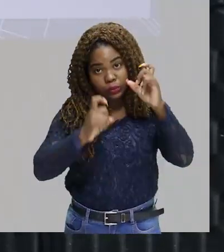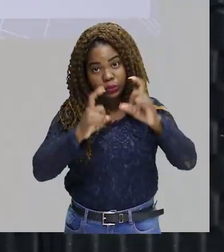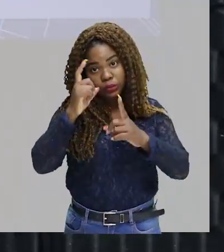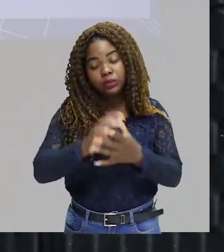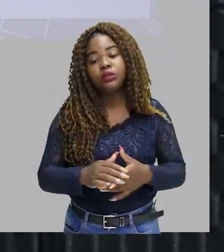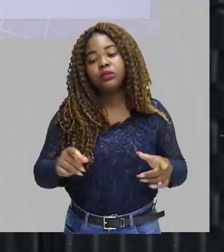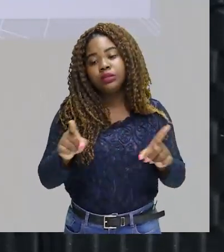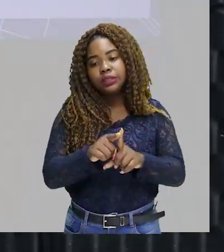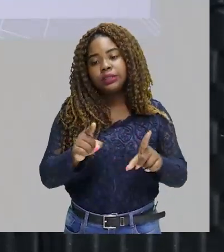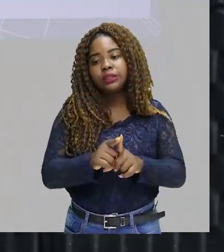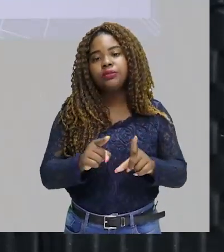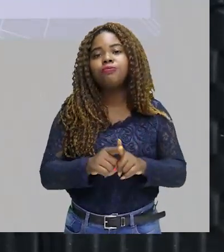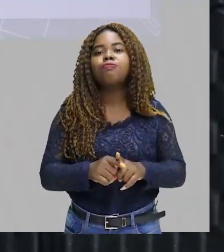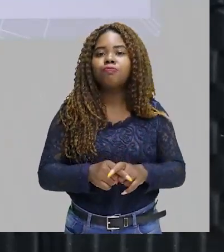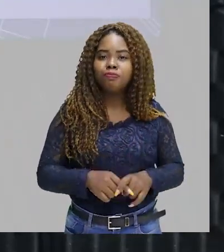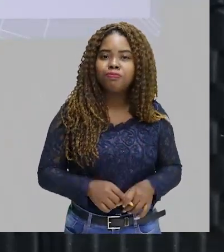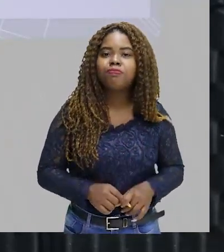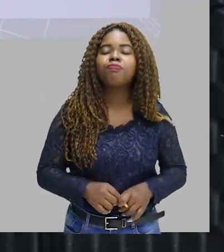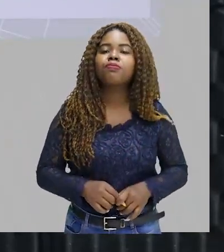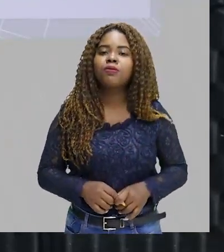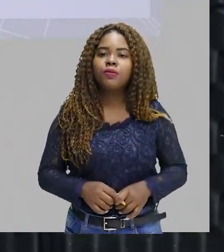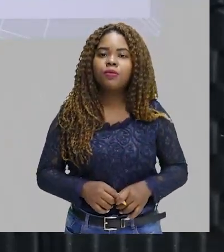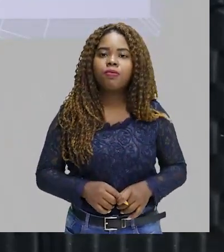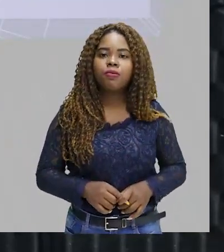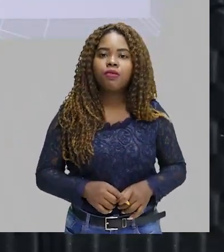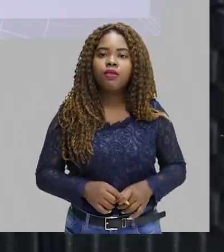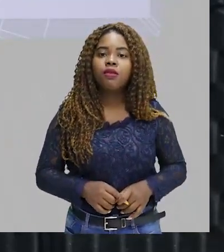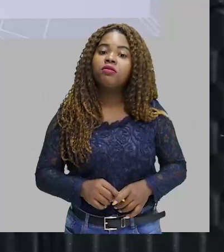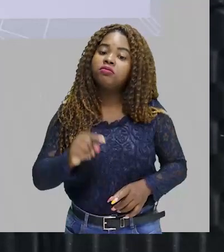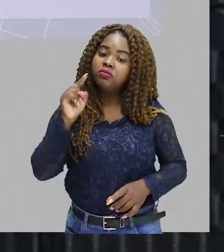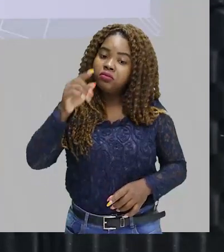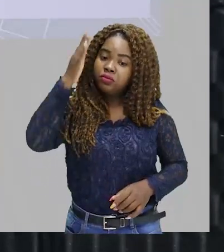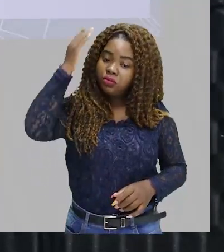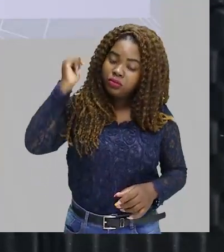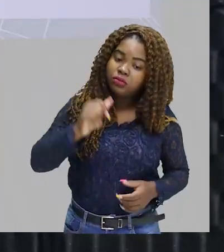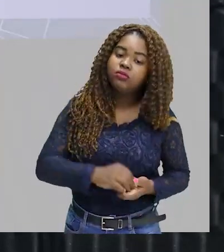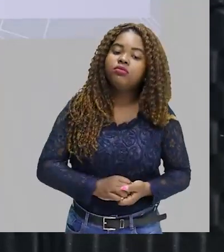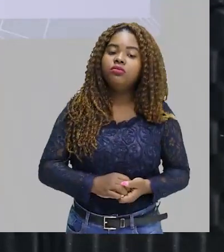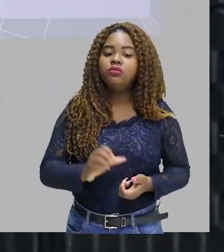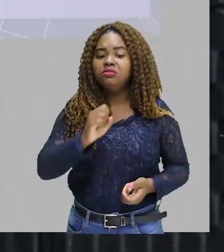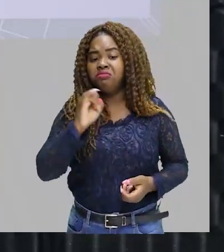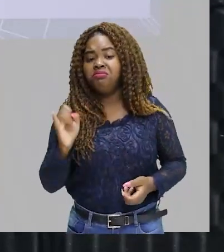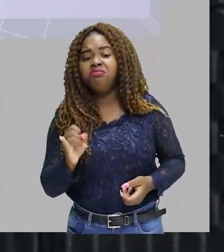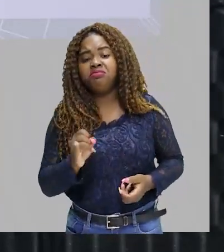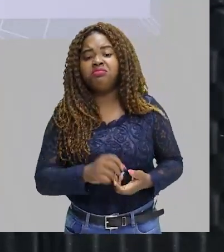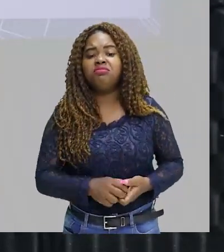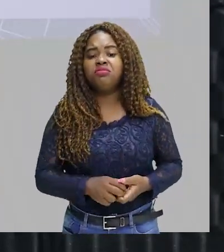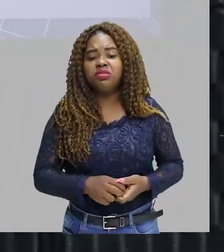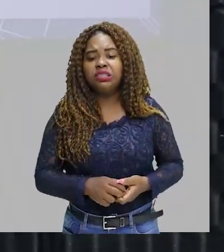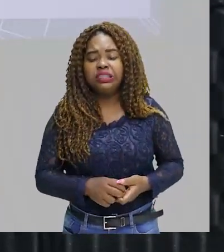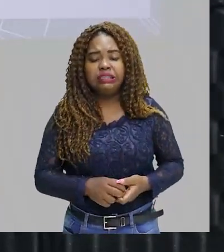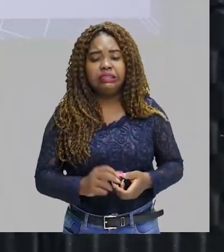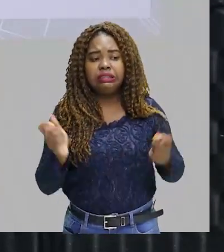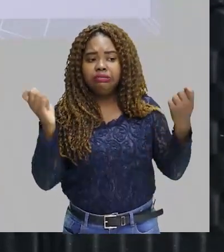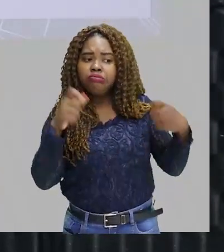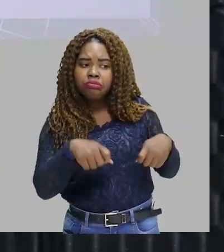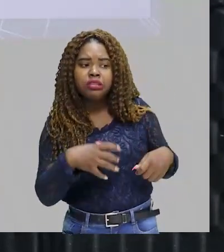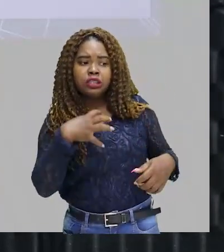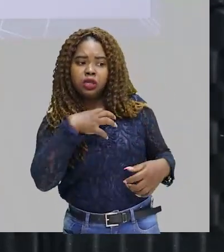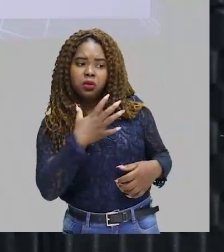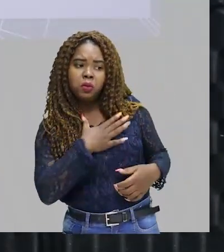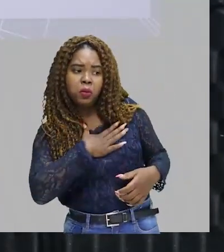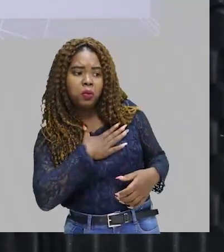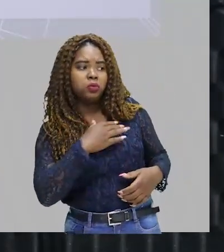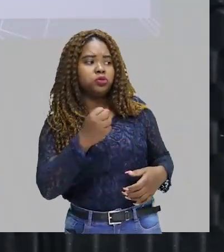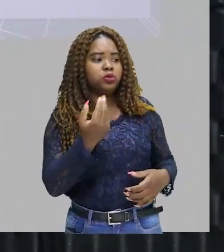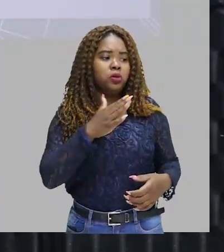nossa expressão facial, né? Certamente você vai saber se você está agradando em determinado local ou não, de acordo